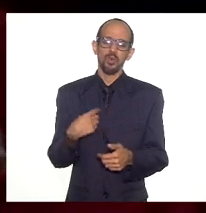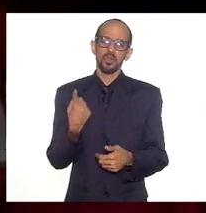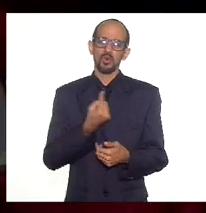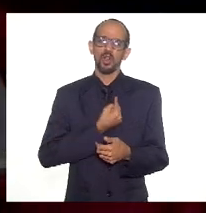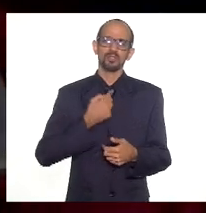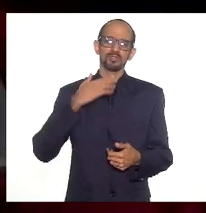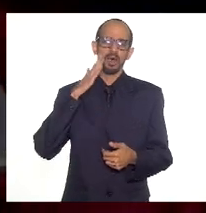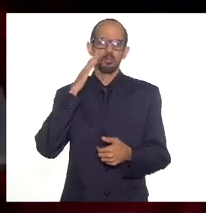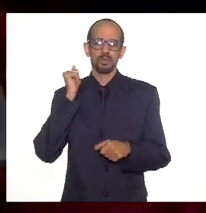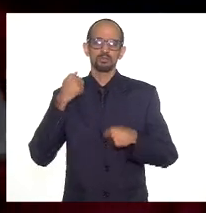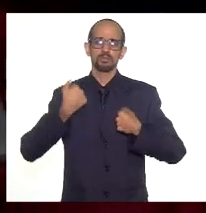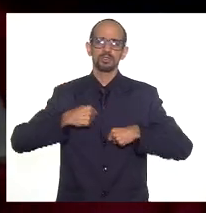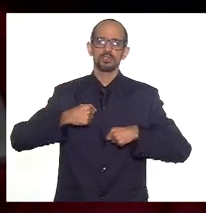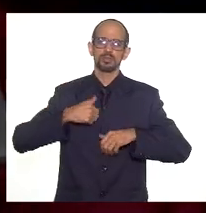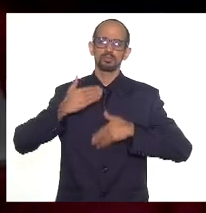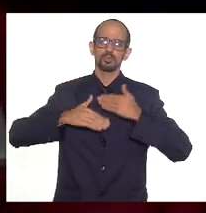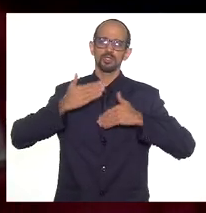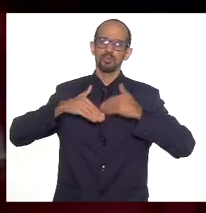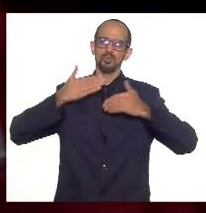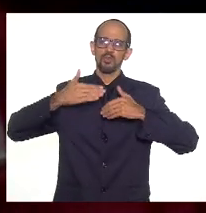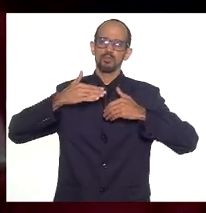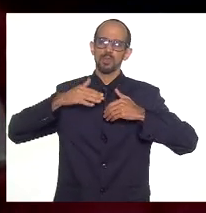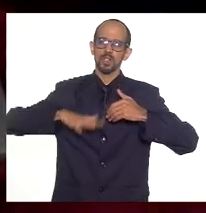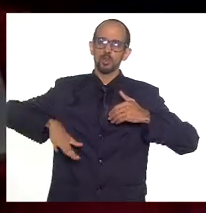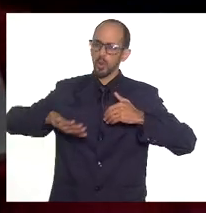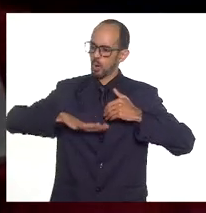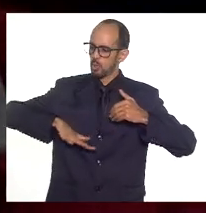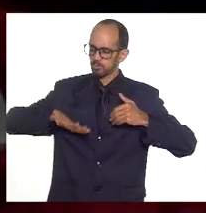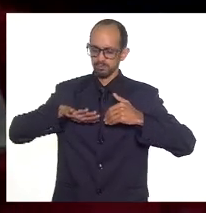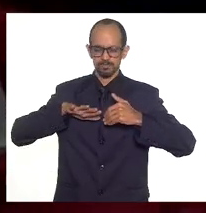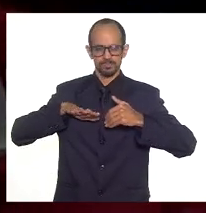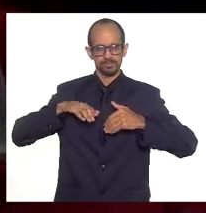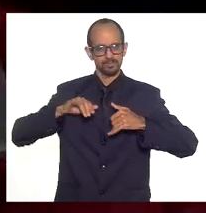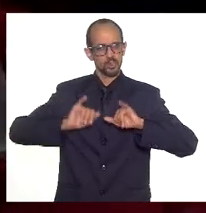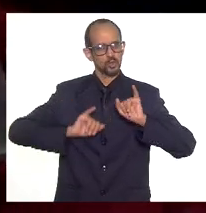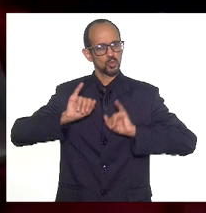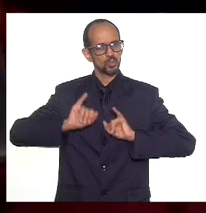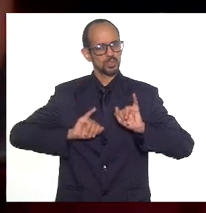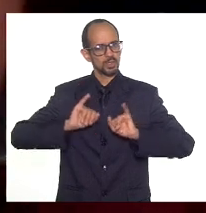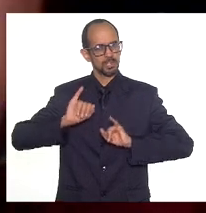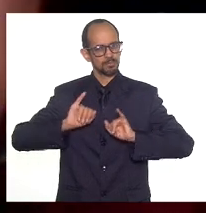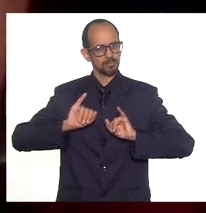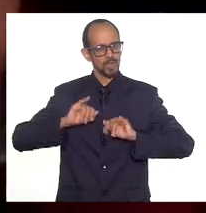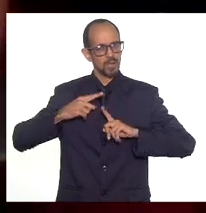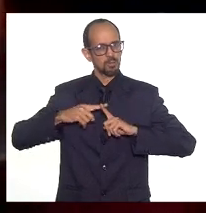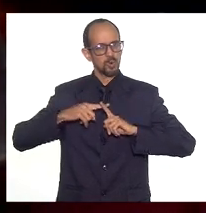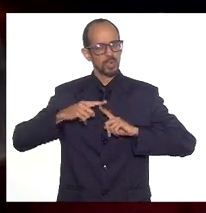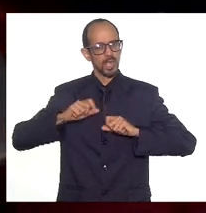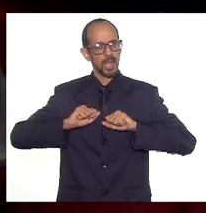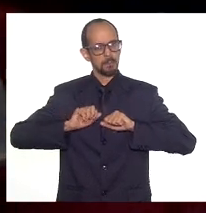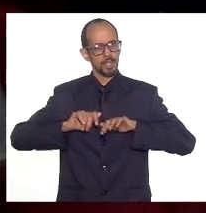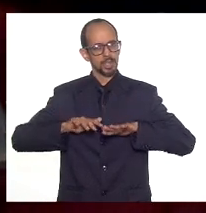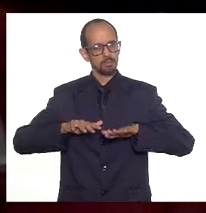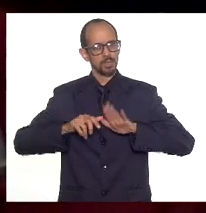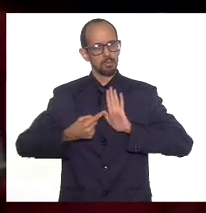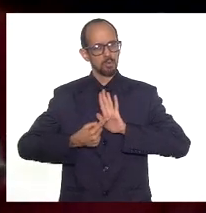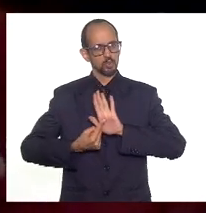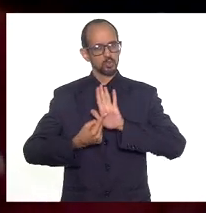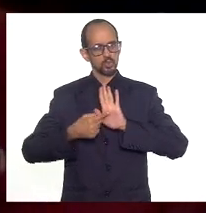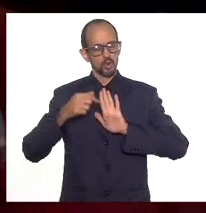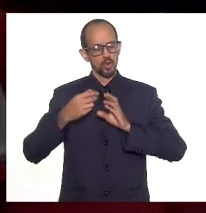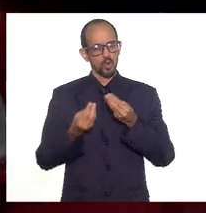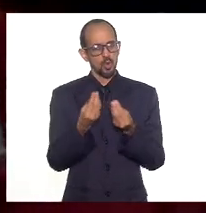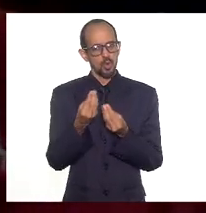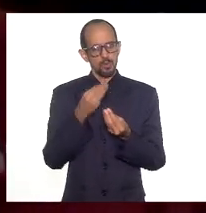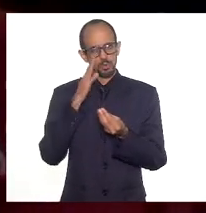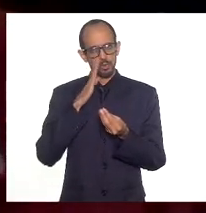desenvolver todo o nosso parque industrial, porque a pandemia vem demonstrando com toda clareza, se o Brasil não